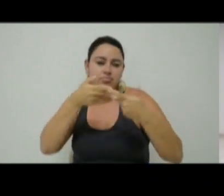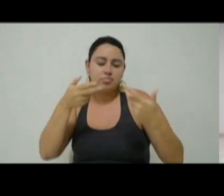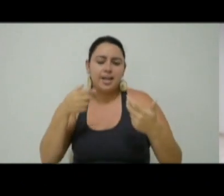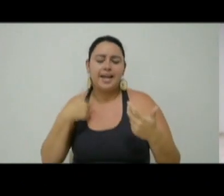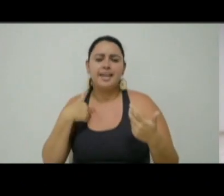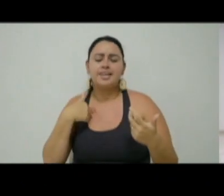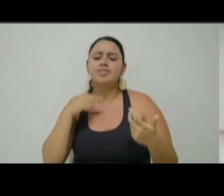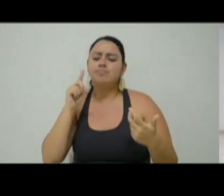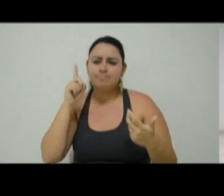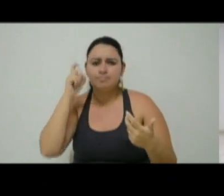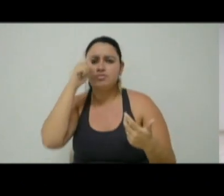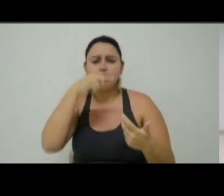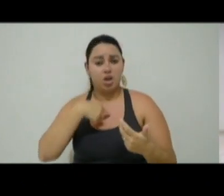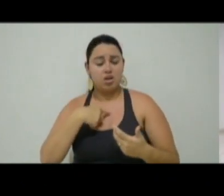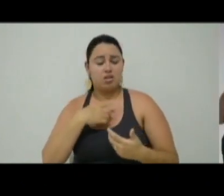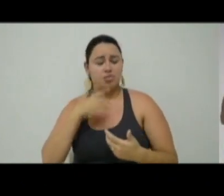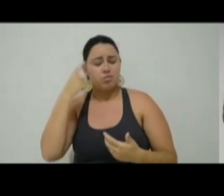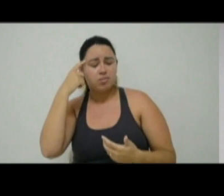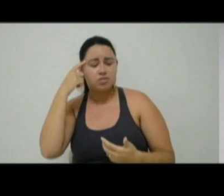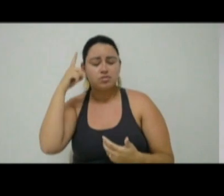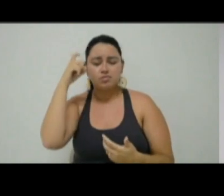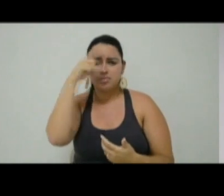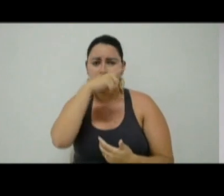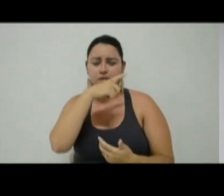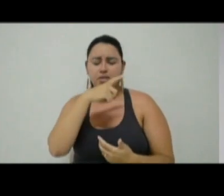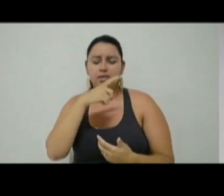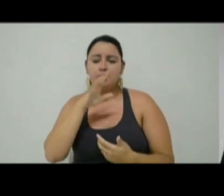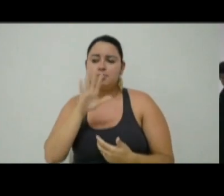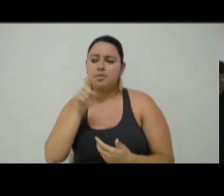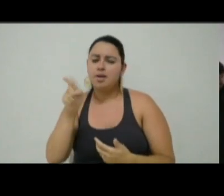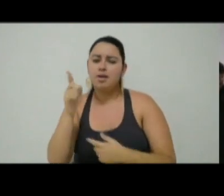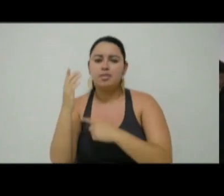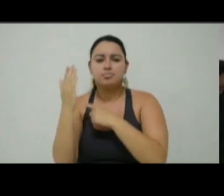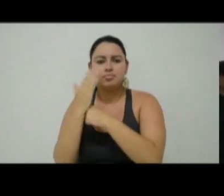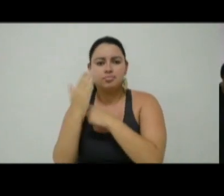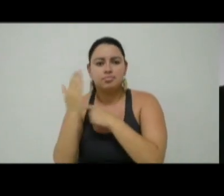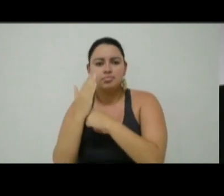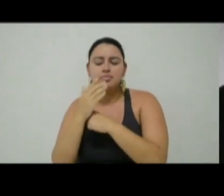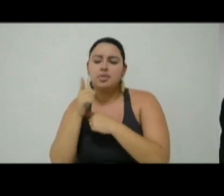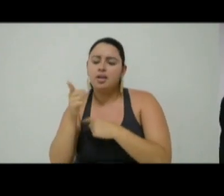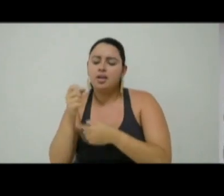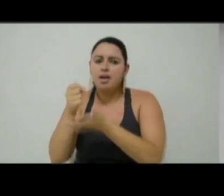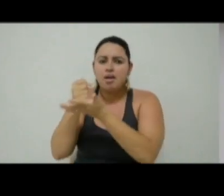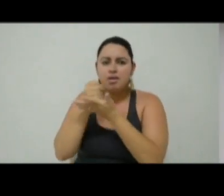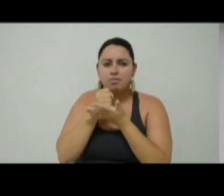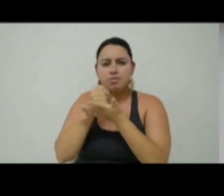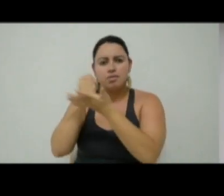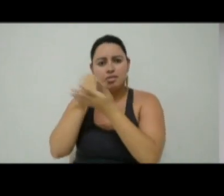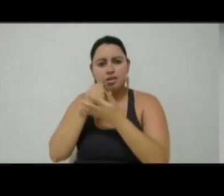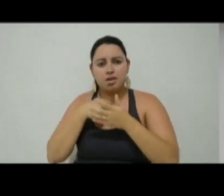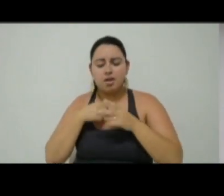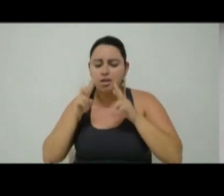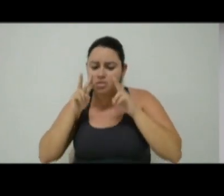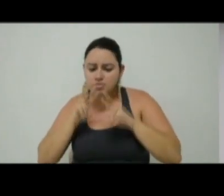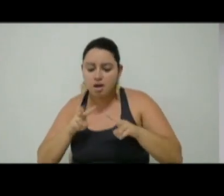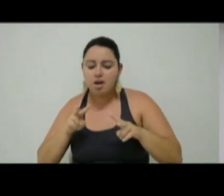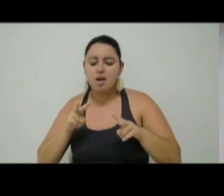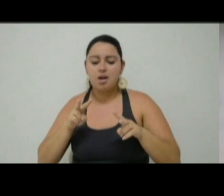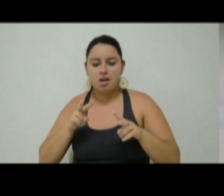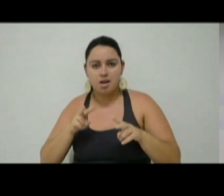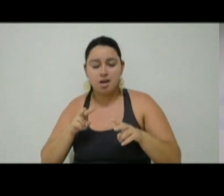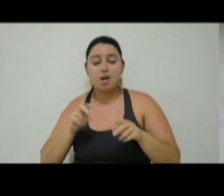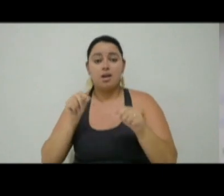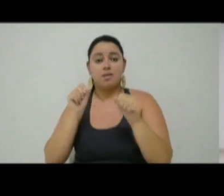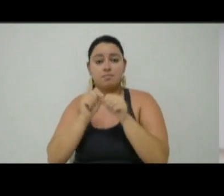A gente pensou assim, nossa, vai ser difícil. Mas a gente recebeu o apoio de várias pessoas, gente viu